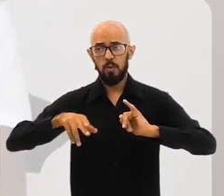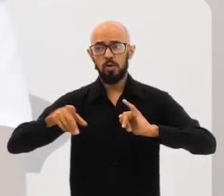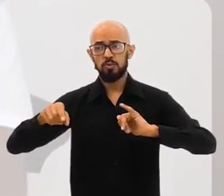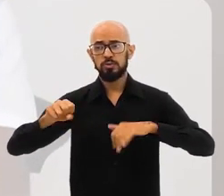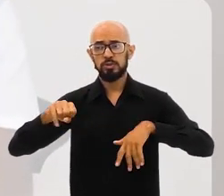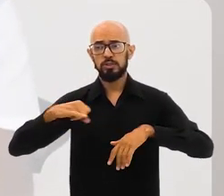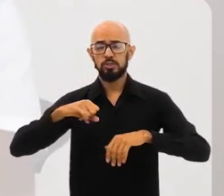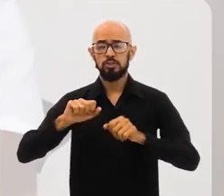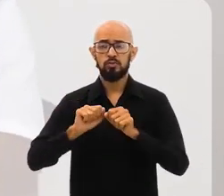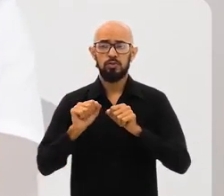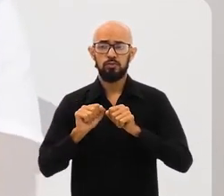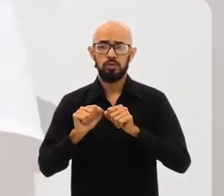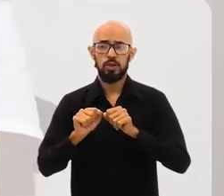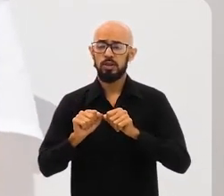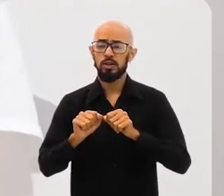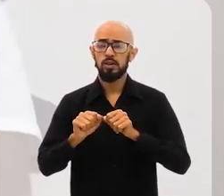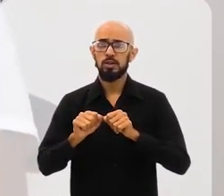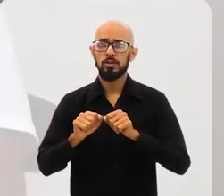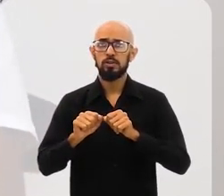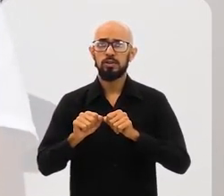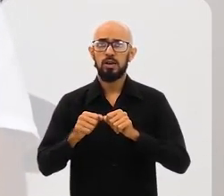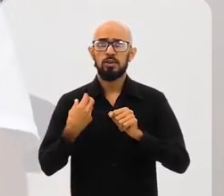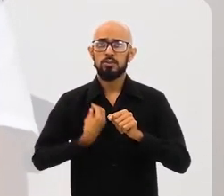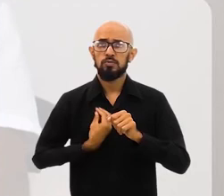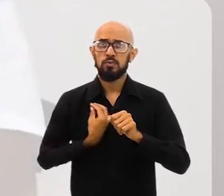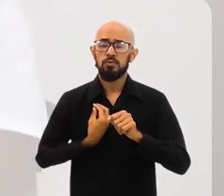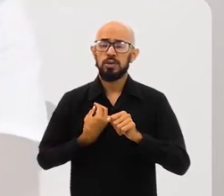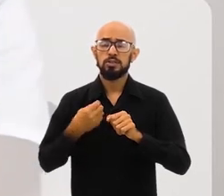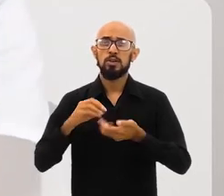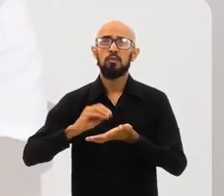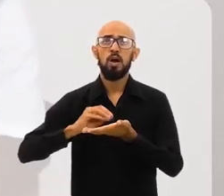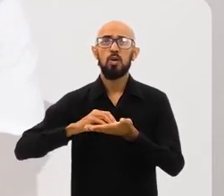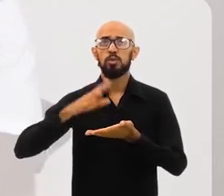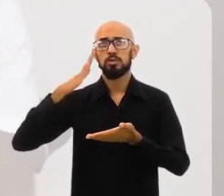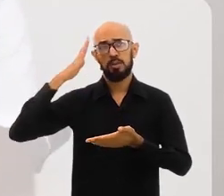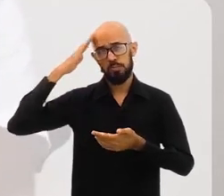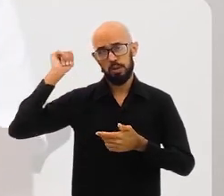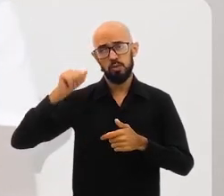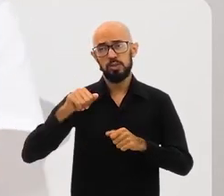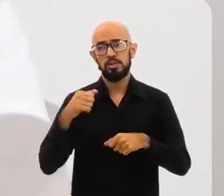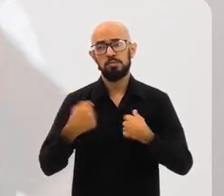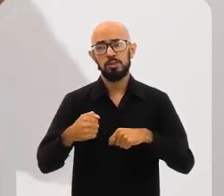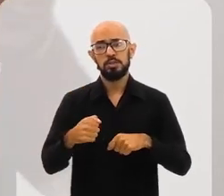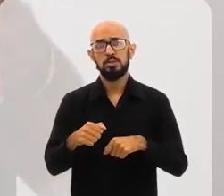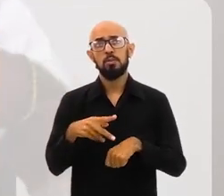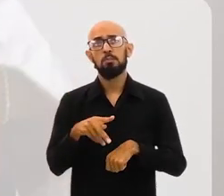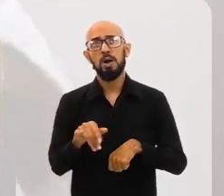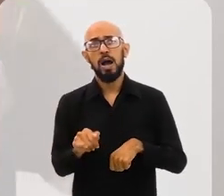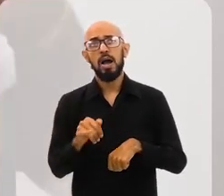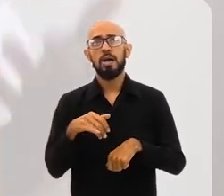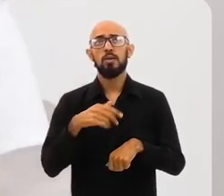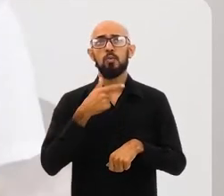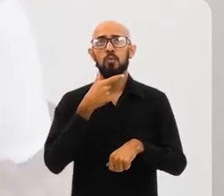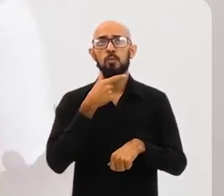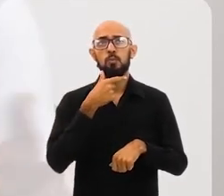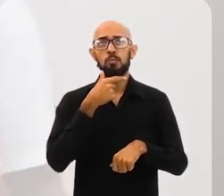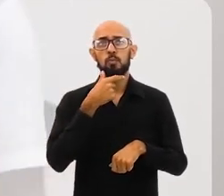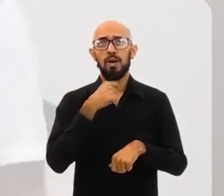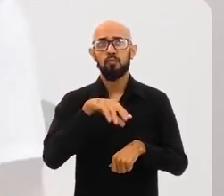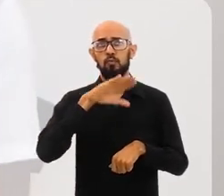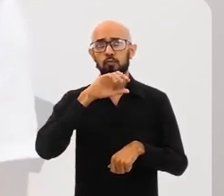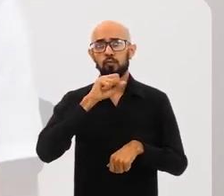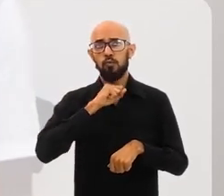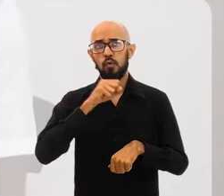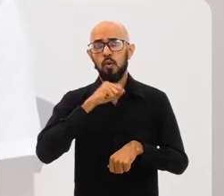uma situação onde não tivéssemos Sabedoria para lidar com ela então a gente vai buscar um pai um avô ou uma avó ou que seja